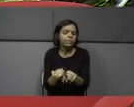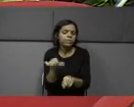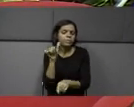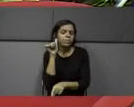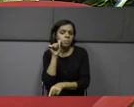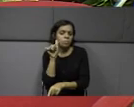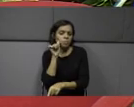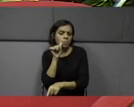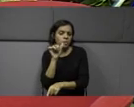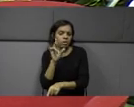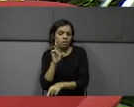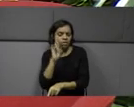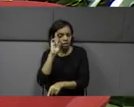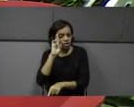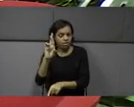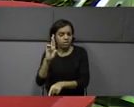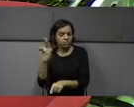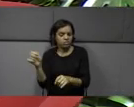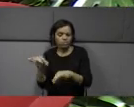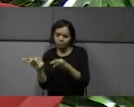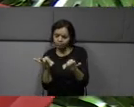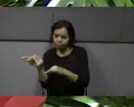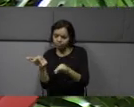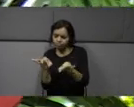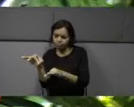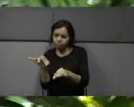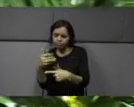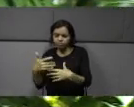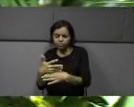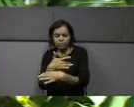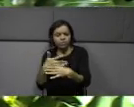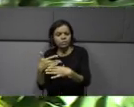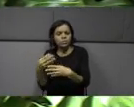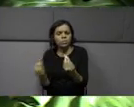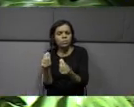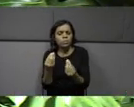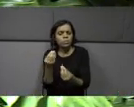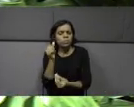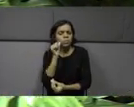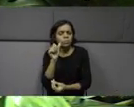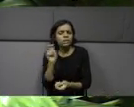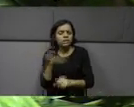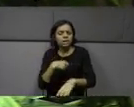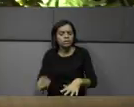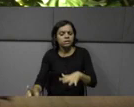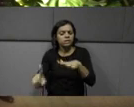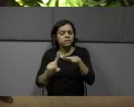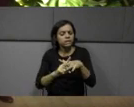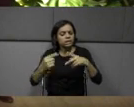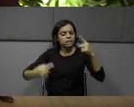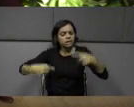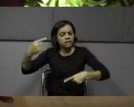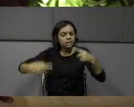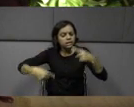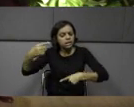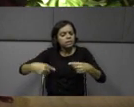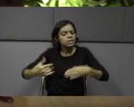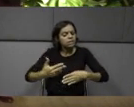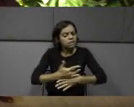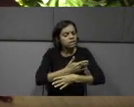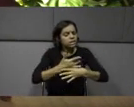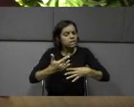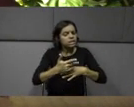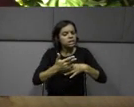urbano como as mulheres são ouvidas como as mulheres conseguem se inserir nos debates da sua própria cidade e